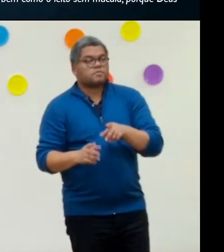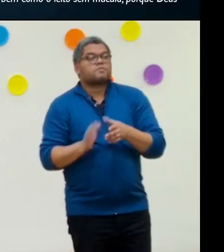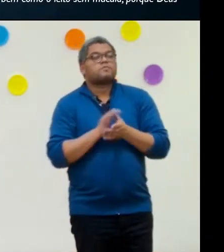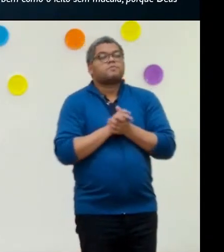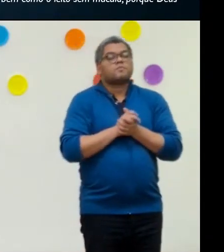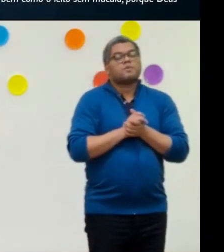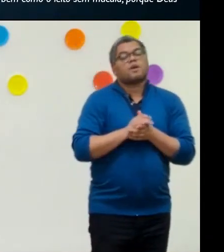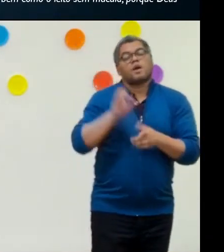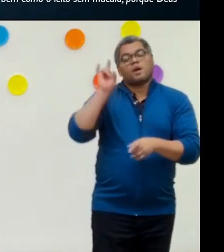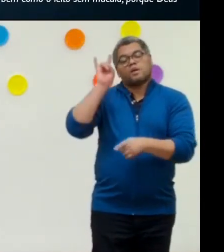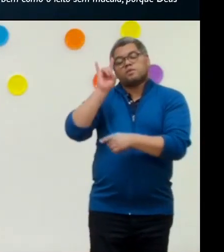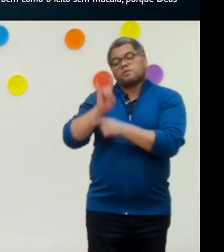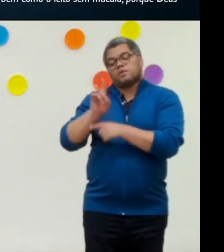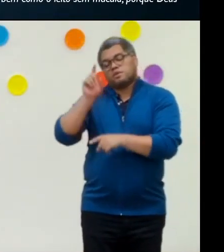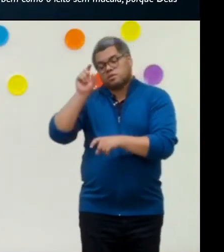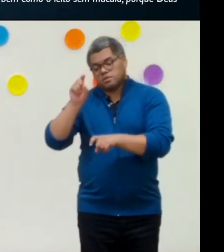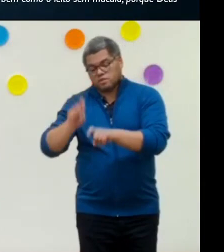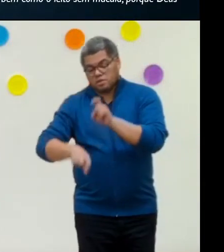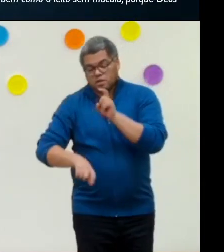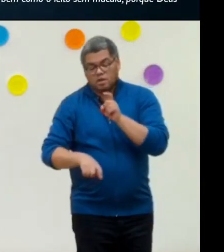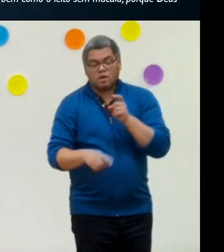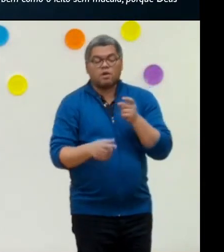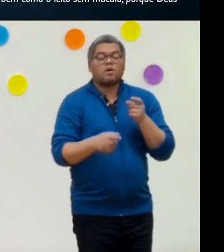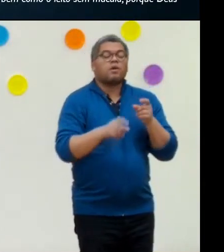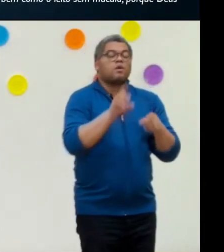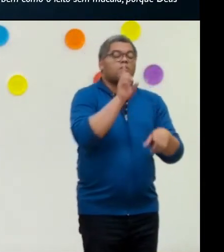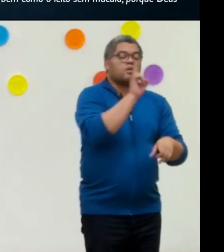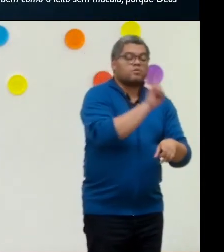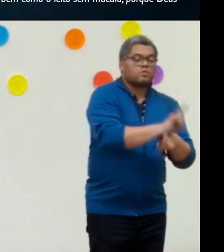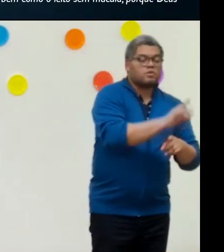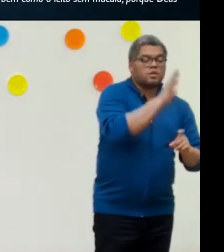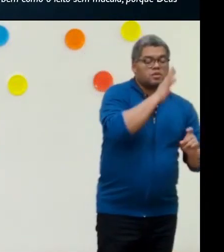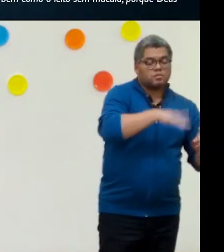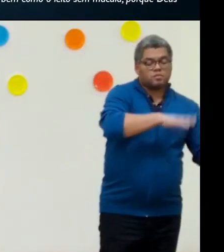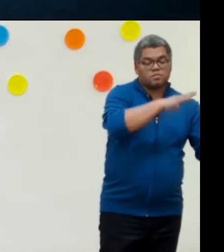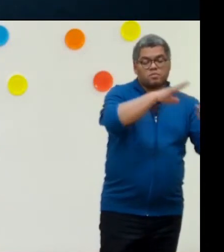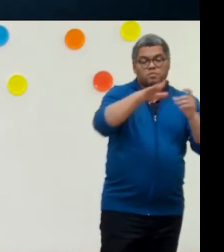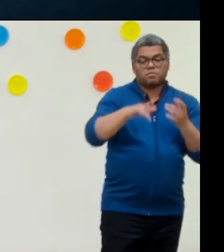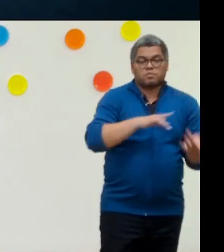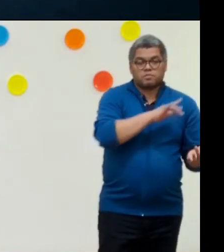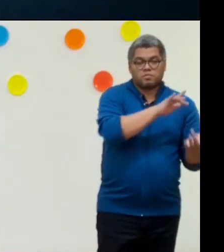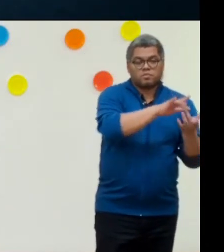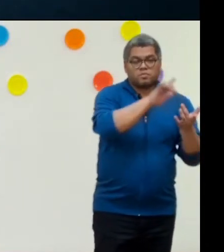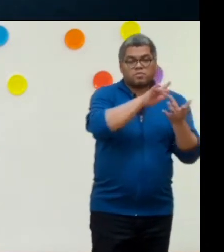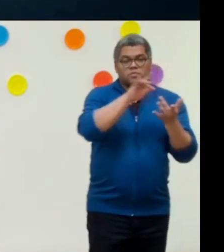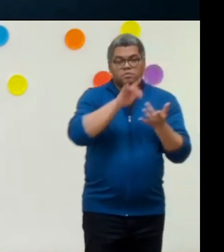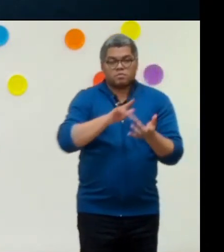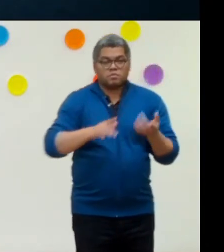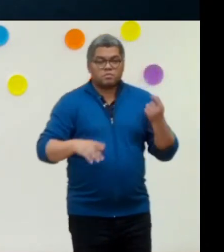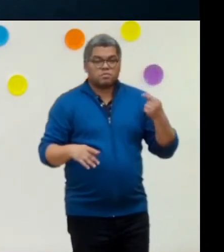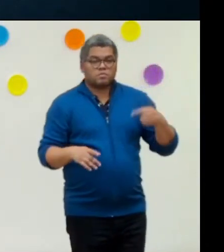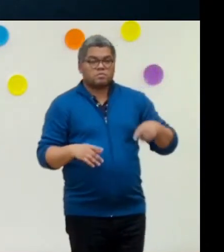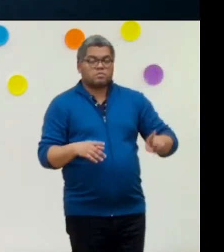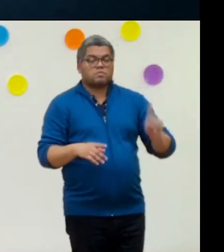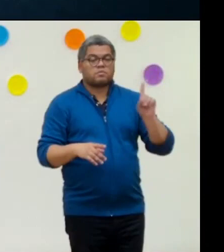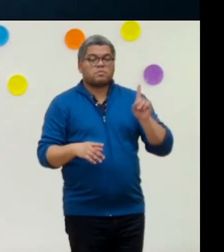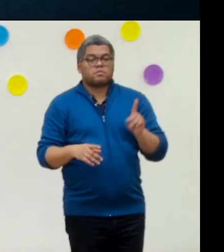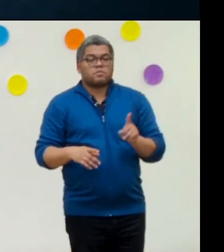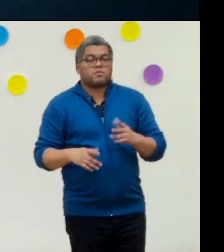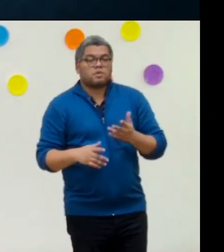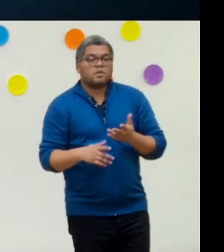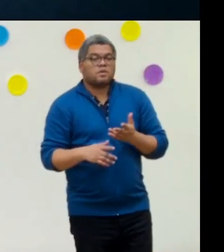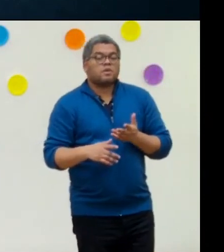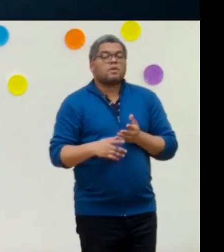adultério espiritual de Israel para com Deus. Ok? E por último aqui, o que é e quais os efeitos, o